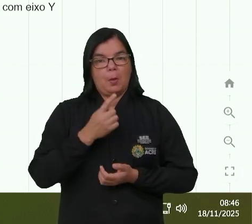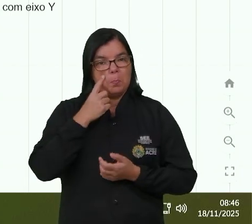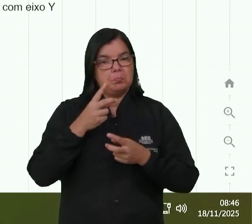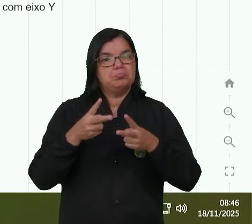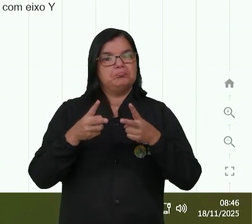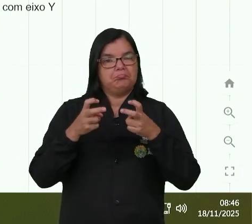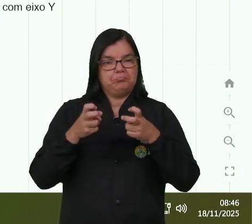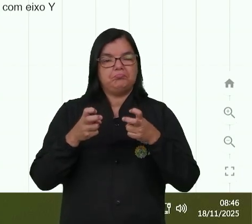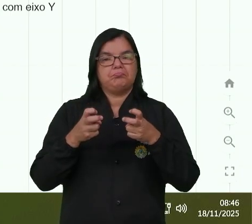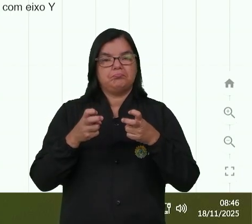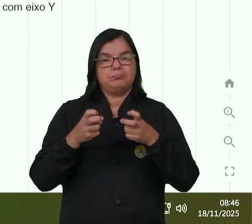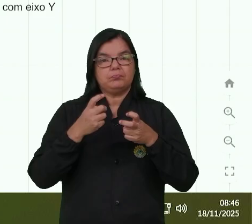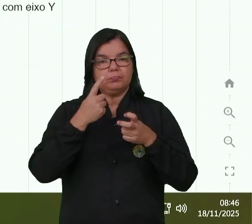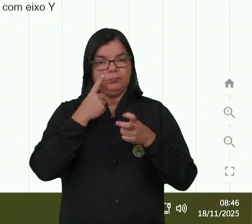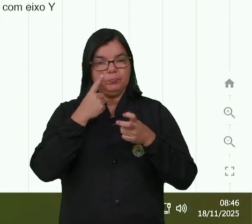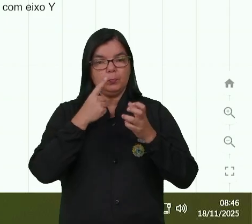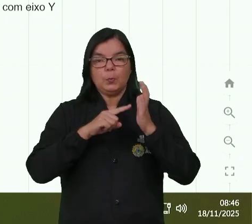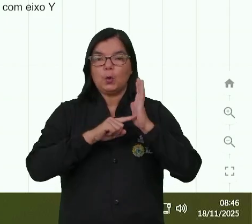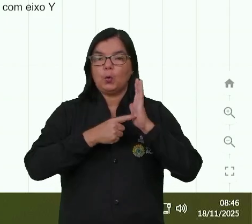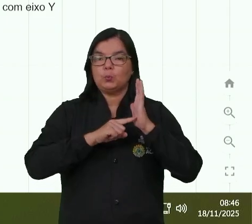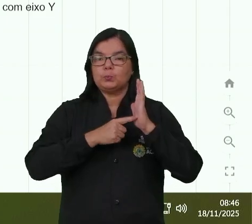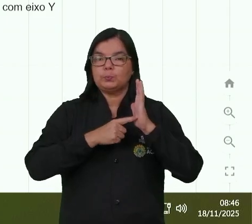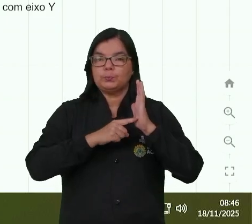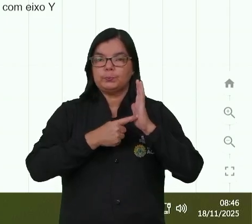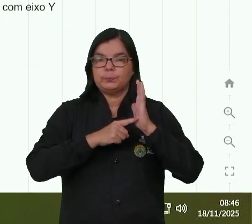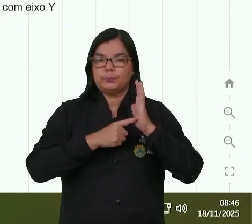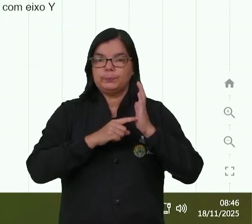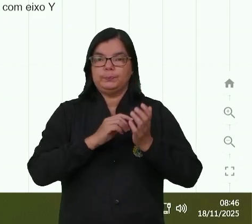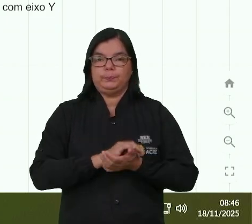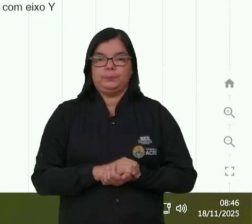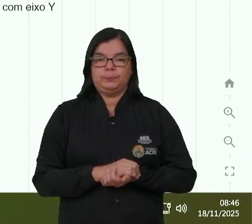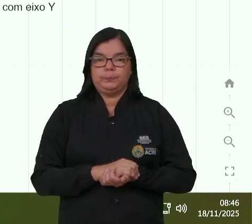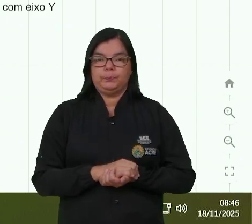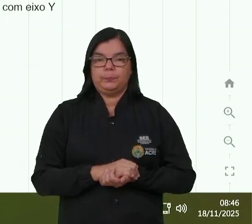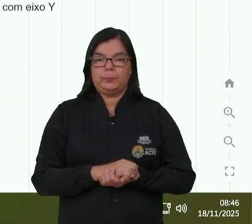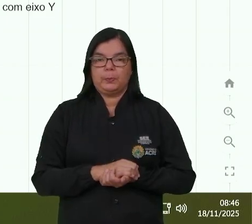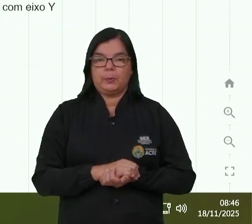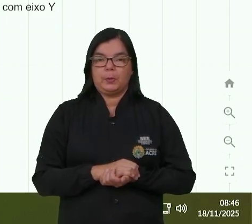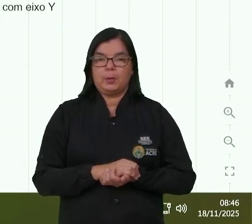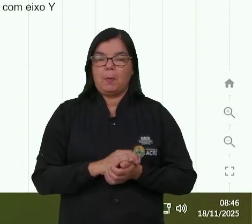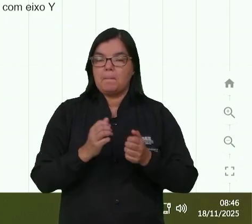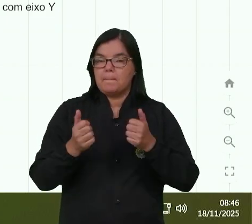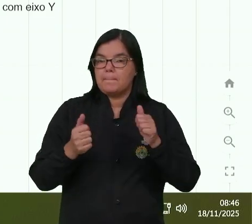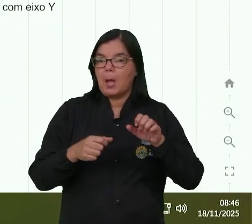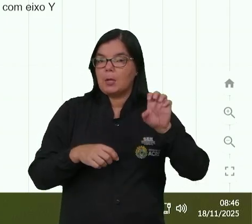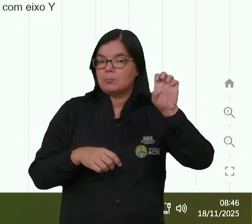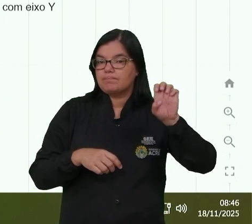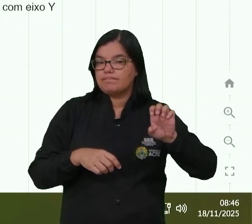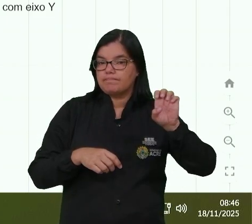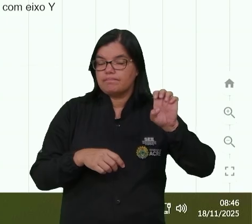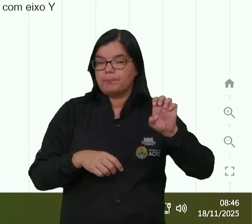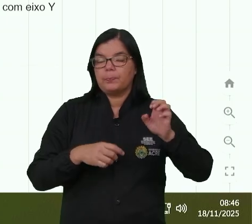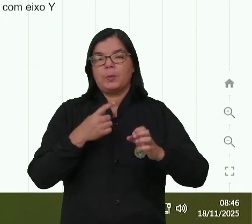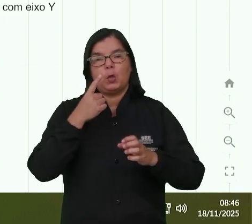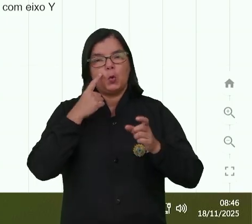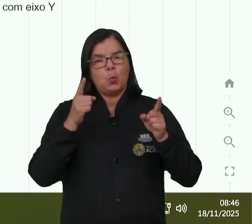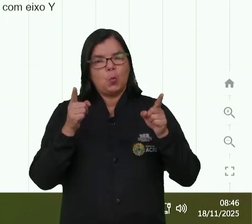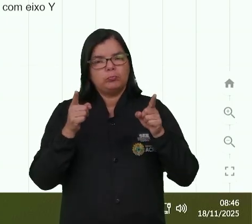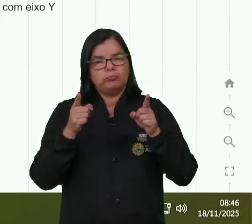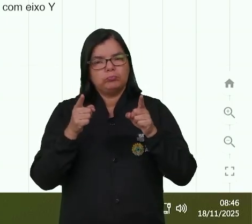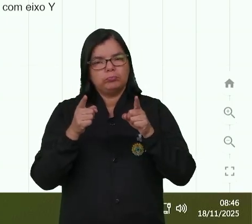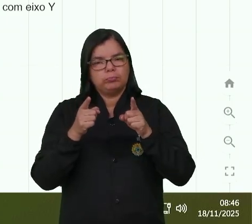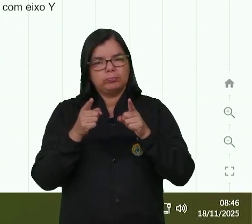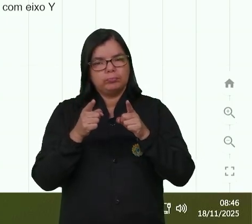Percebe? Aqui, ó, veja nesses pontos aqui. Ó. Eles vão ficando mais para a esquerda. E quando eu